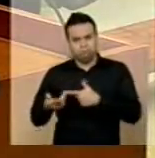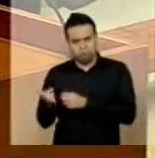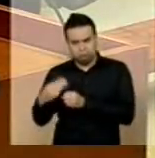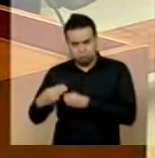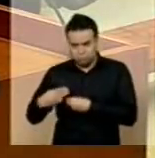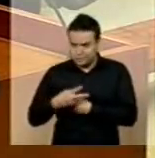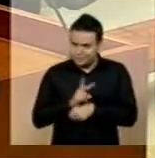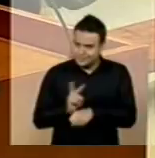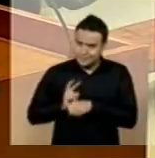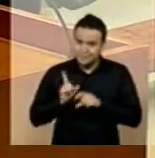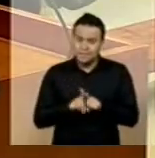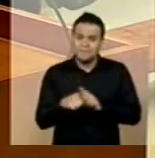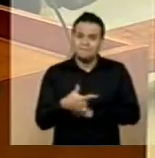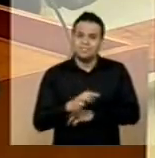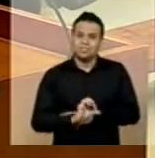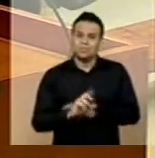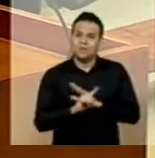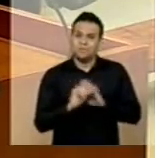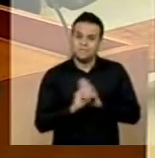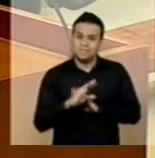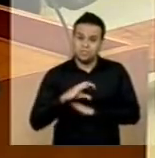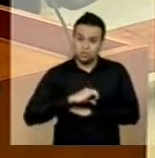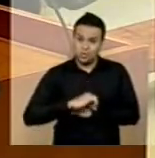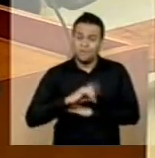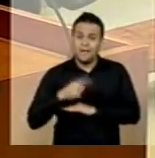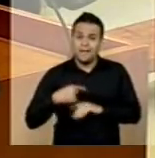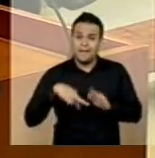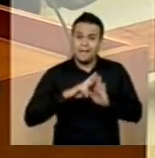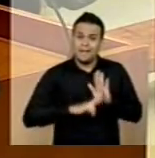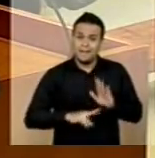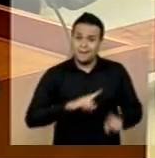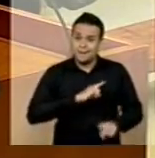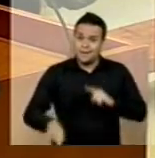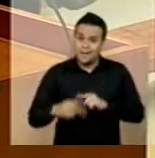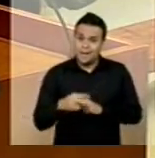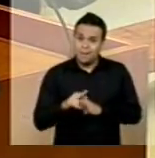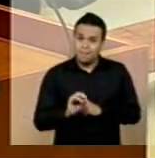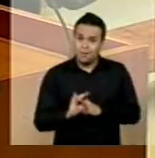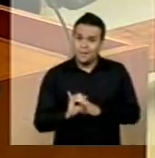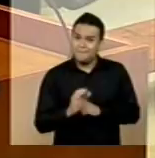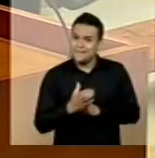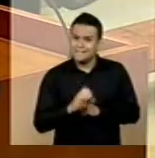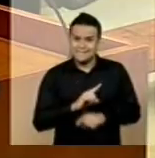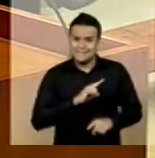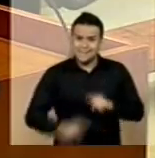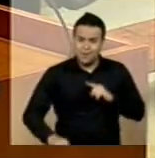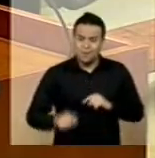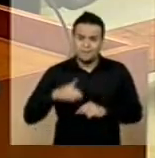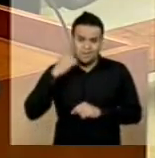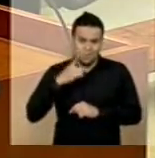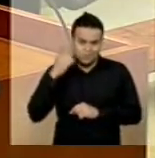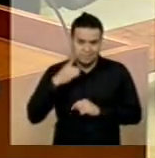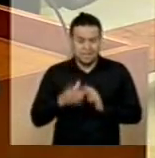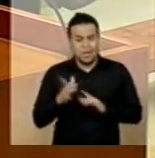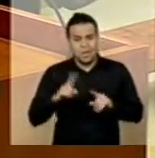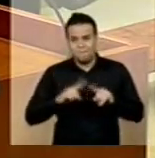e o 29, inciso 9º, os submeteu às proibições, eu repito mais uma vez com intensidade, proibições dos deputados, mas